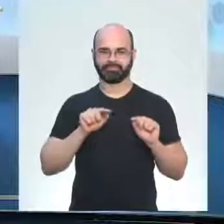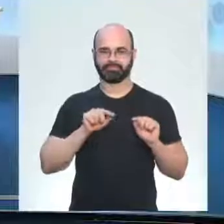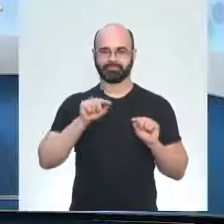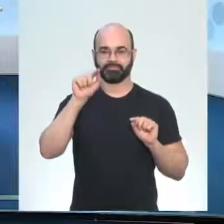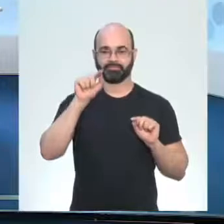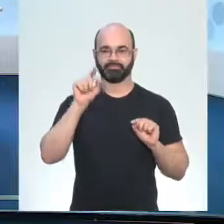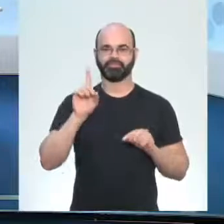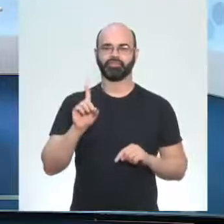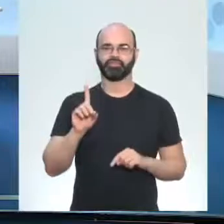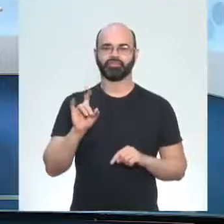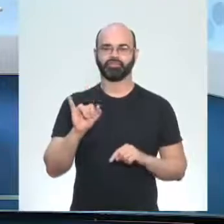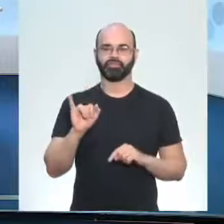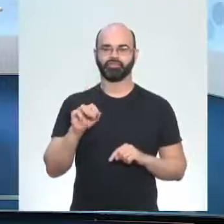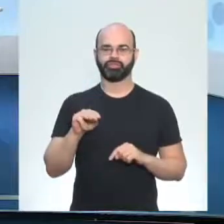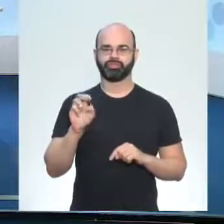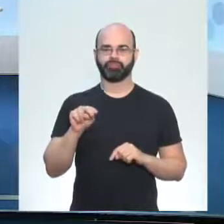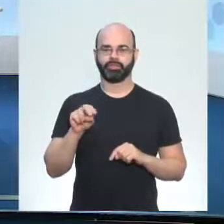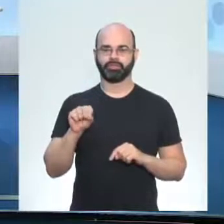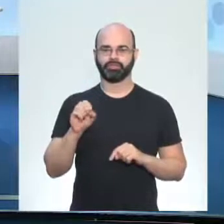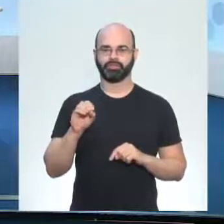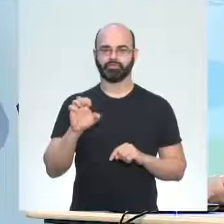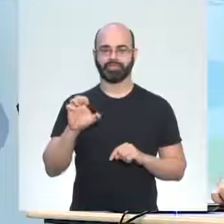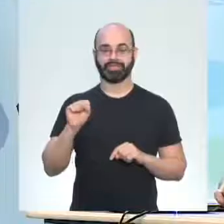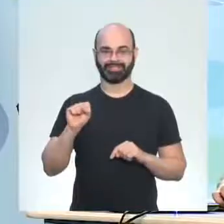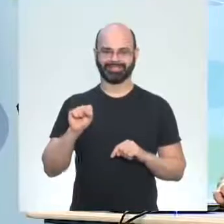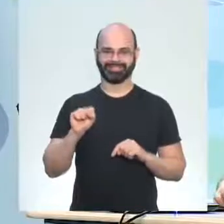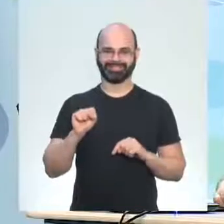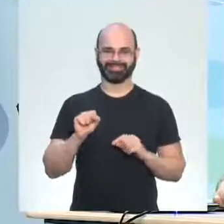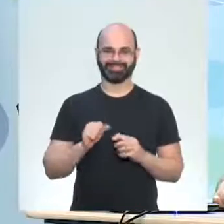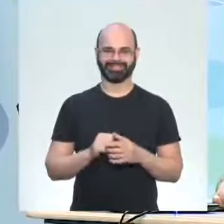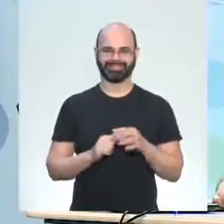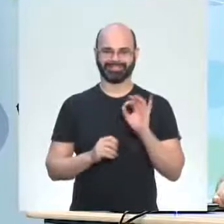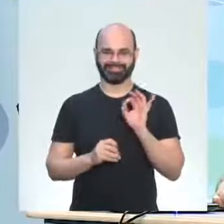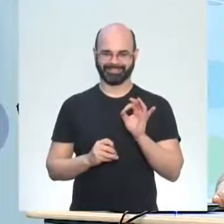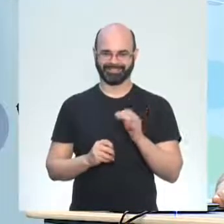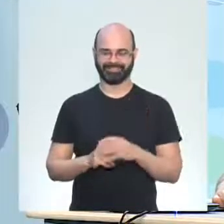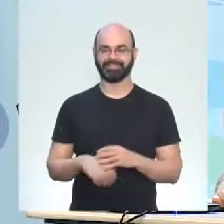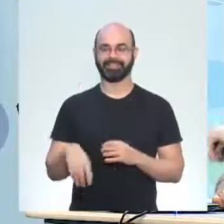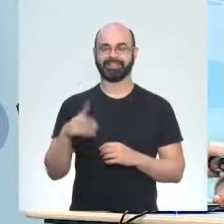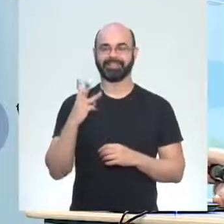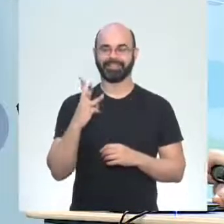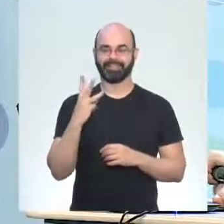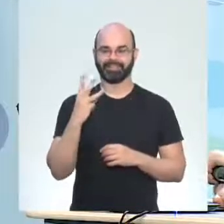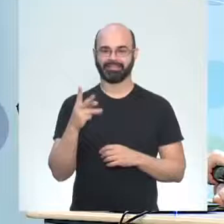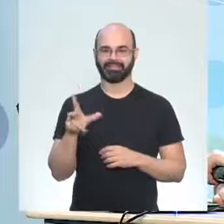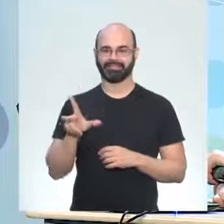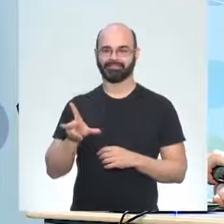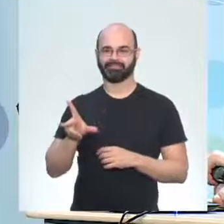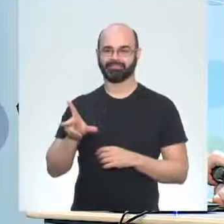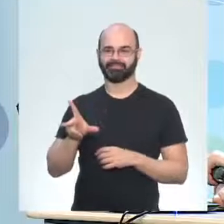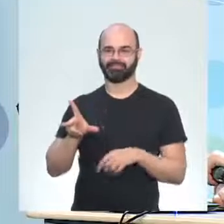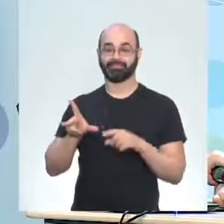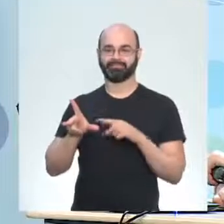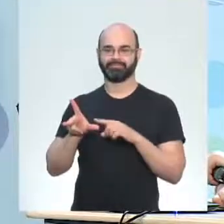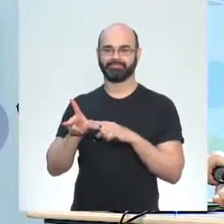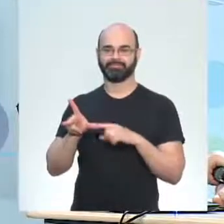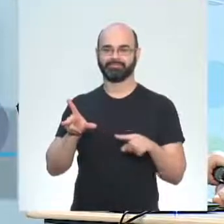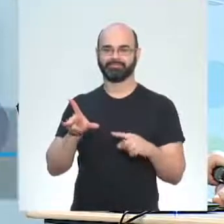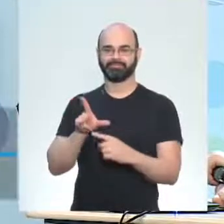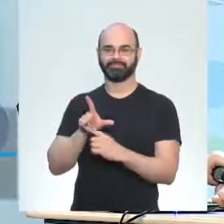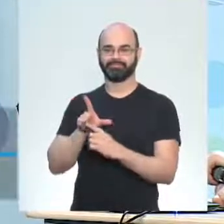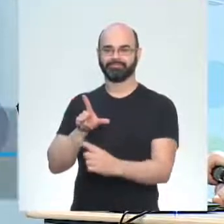dimensões dessa figura. Tá certo? Opa, agora é aqui. As 3 dimensões dessa figura. Quando nós queremos saber o volume